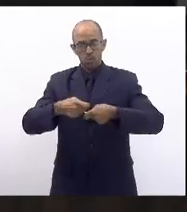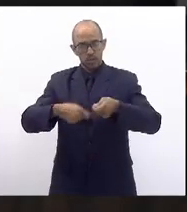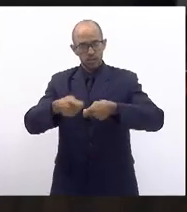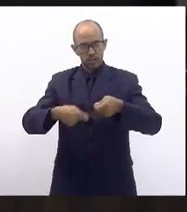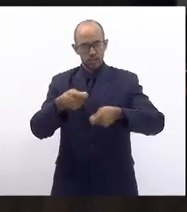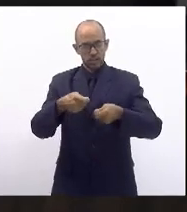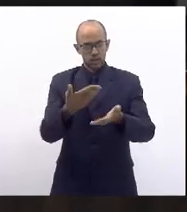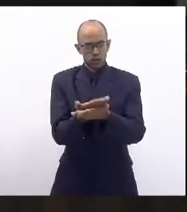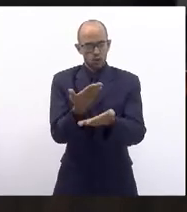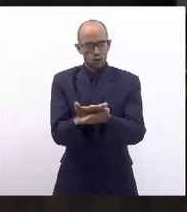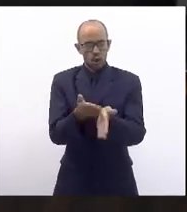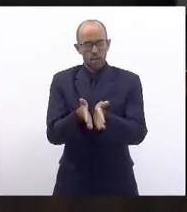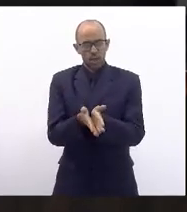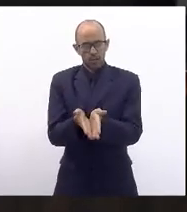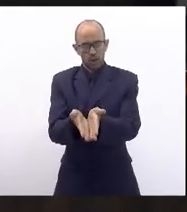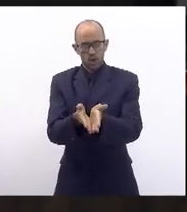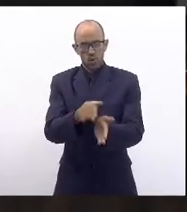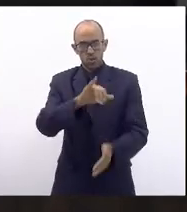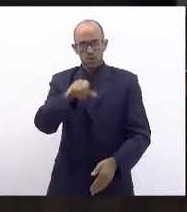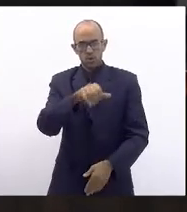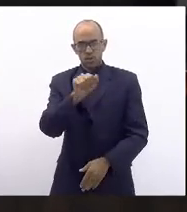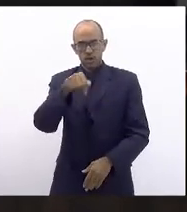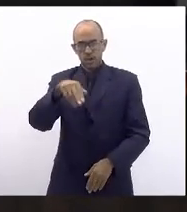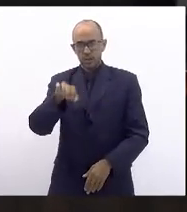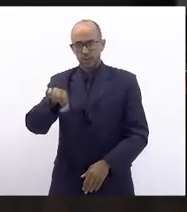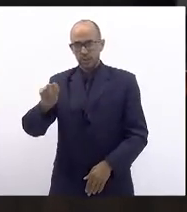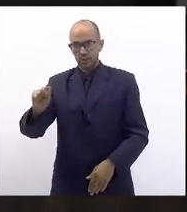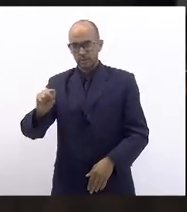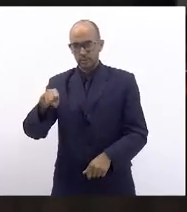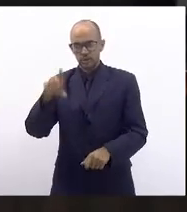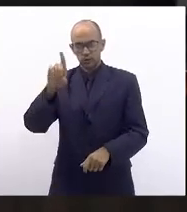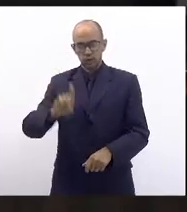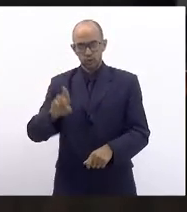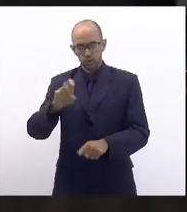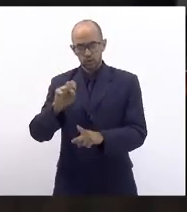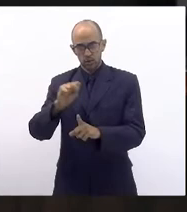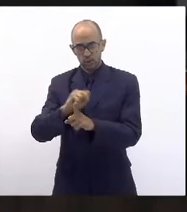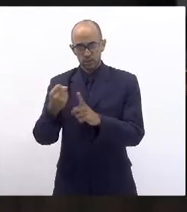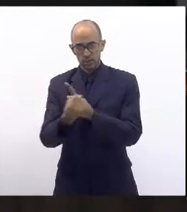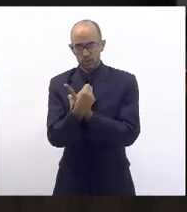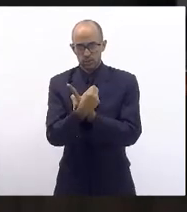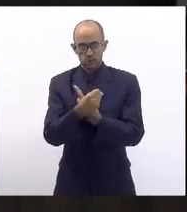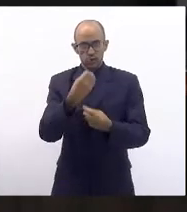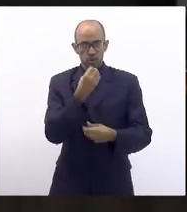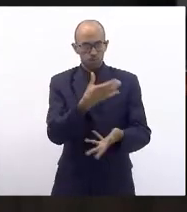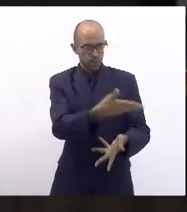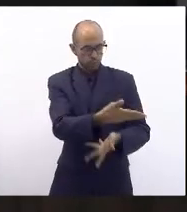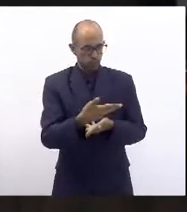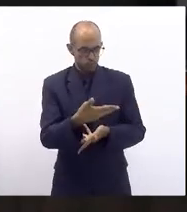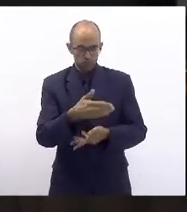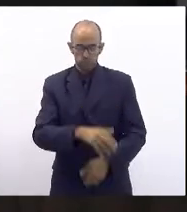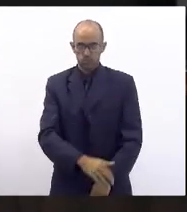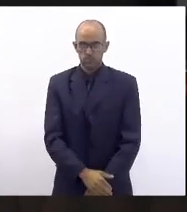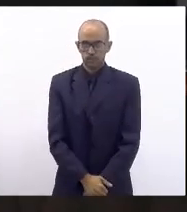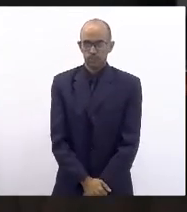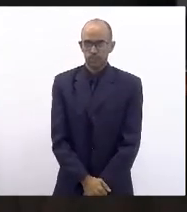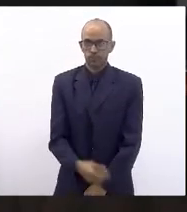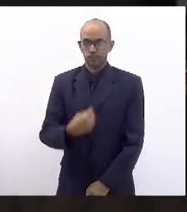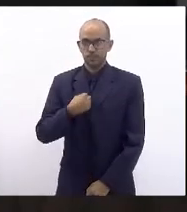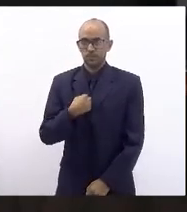vindos contra-almirante Jacques diretor de assistência social entre outros sejam todos bem vindos eu